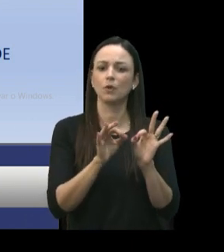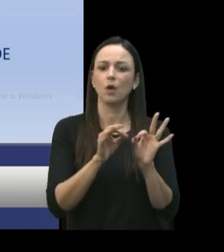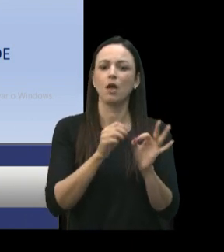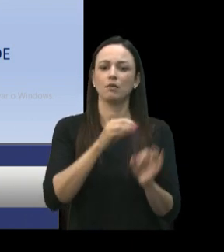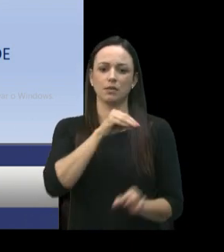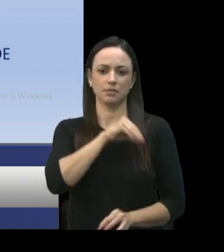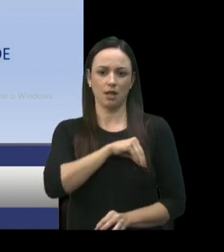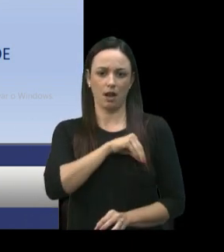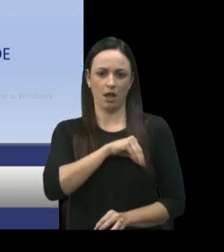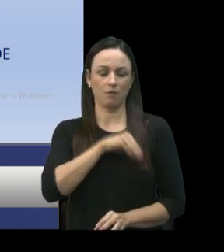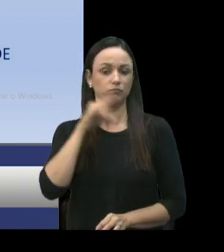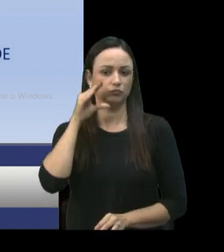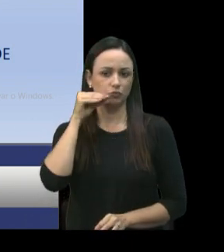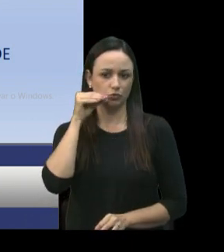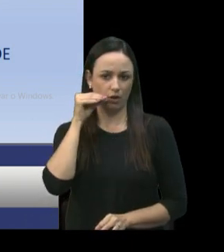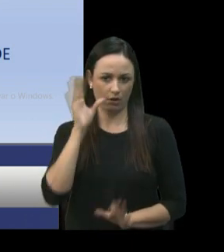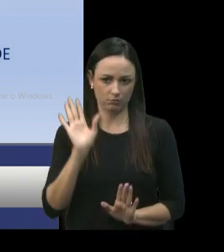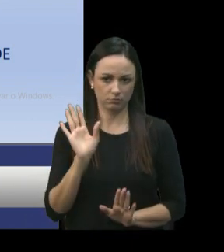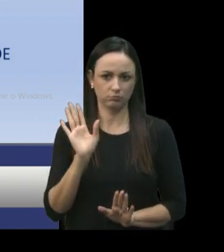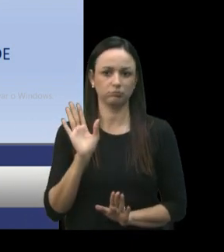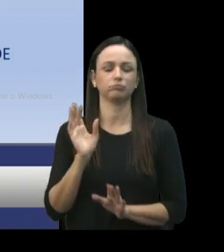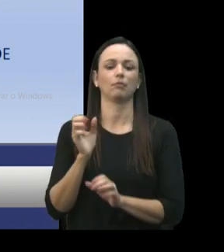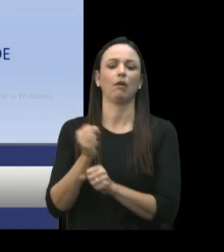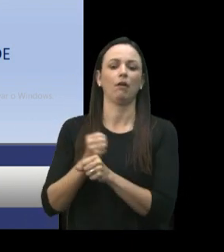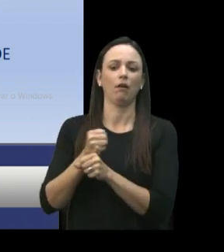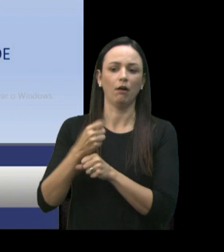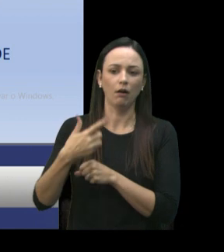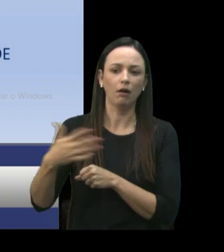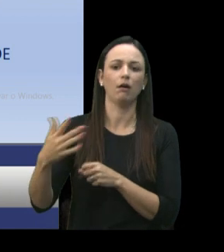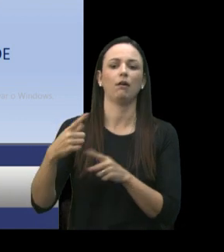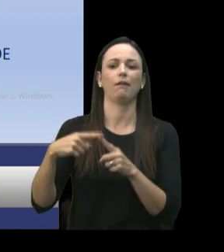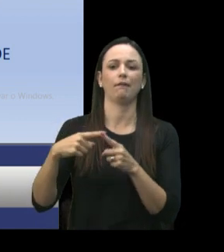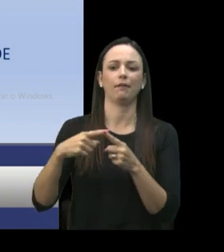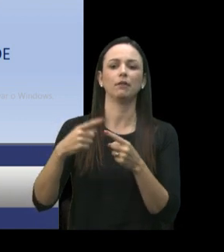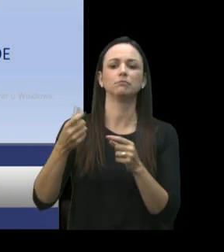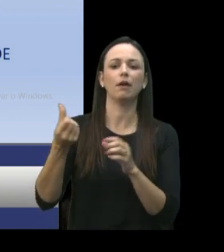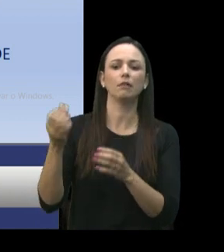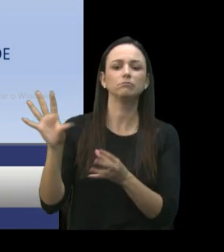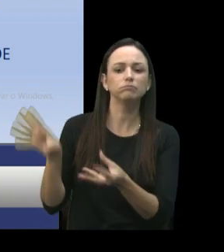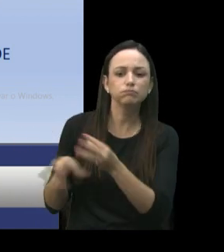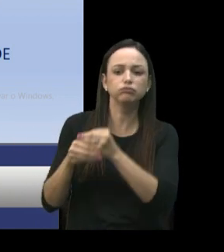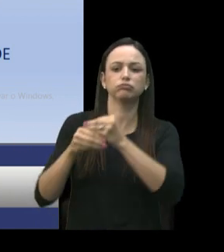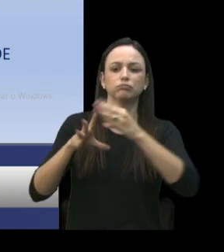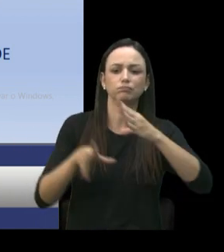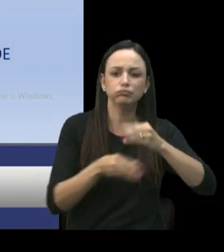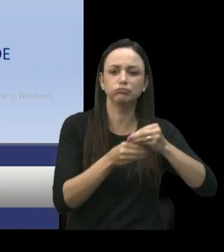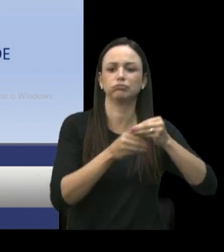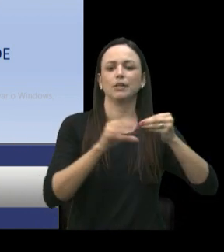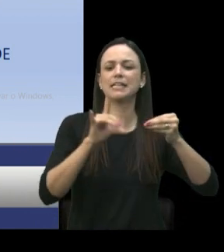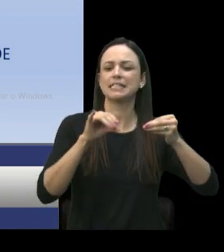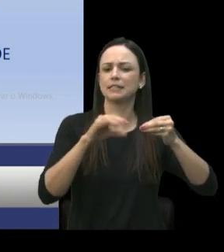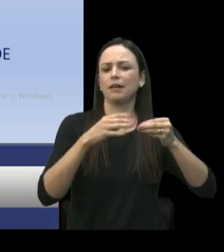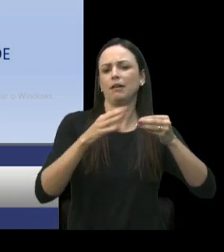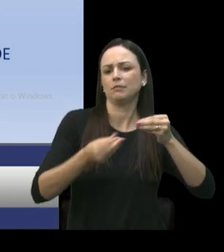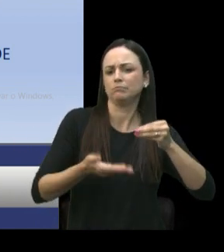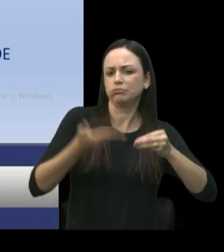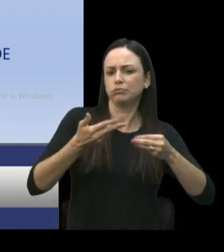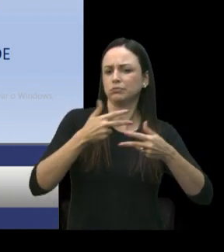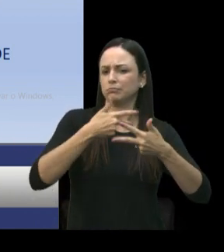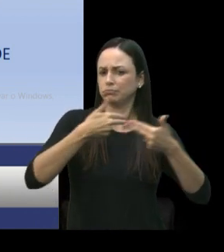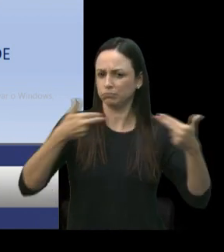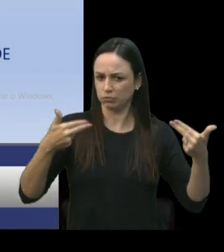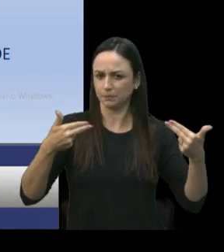dos servidores, com os anuênios, as progressões, sexta parte, dissídio anual, e